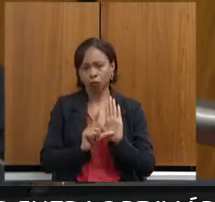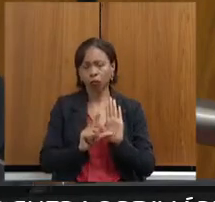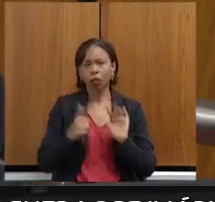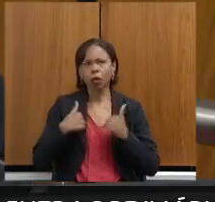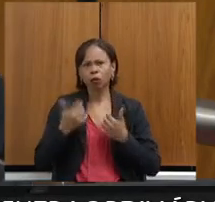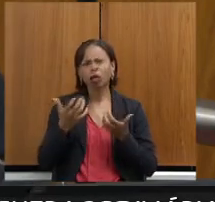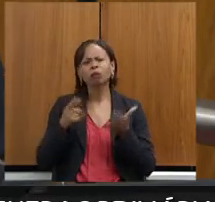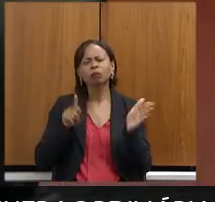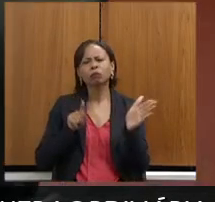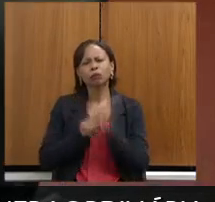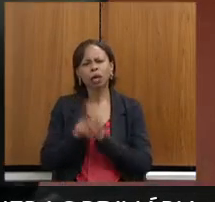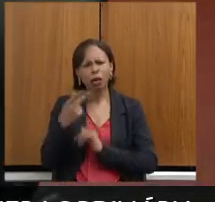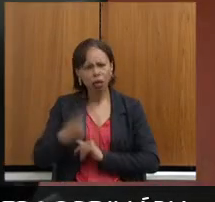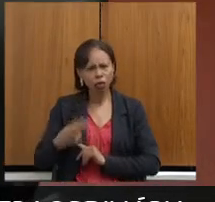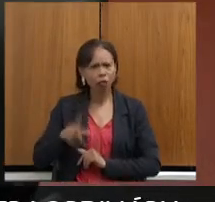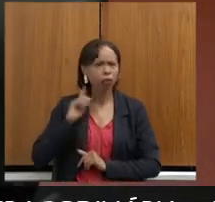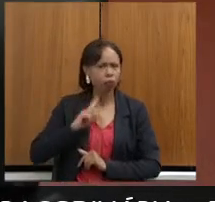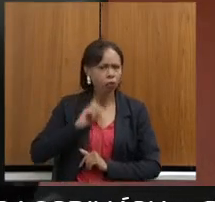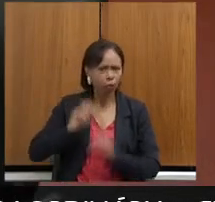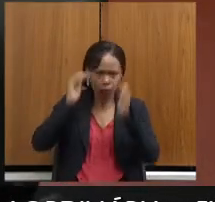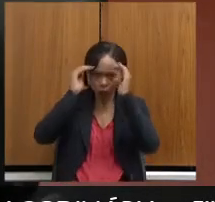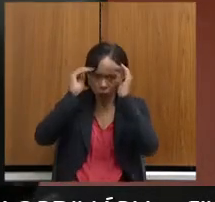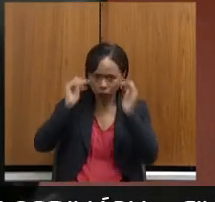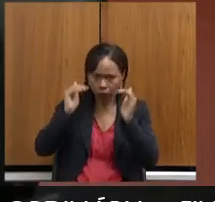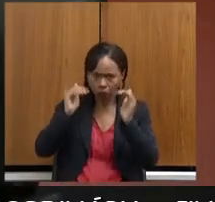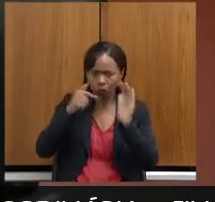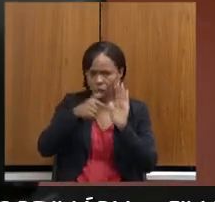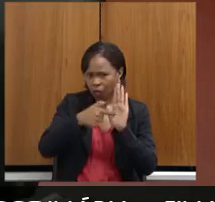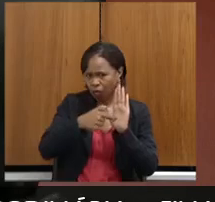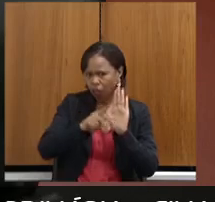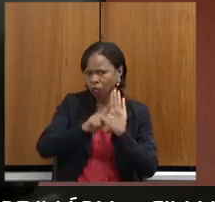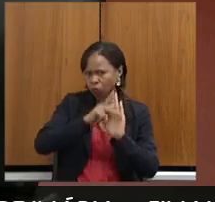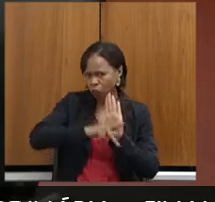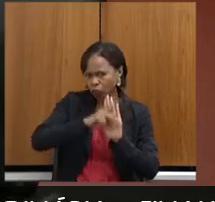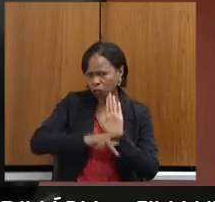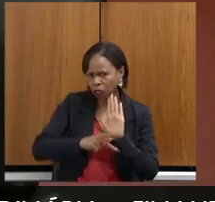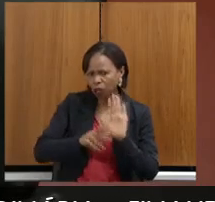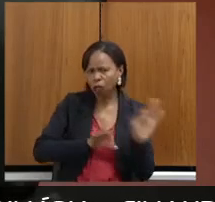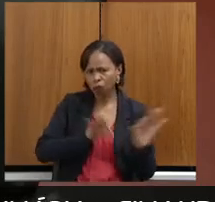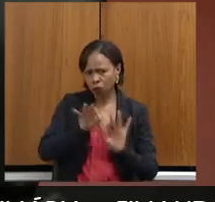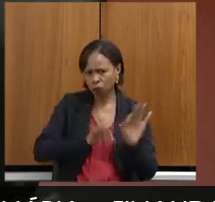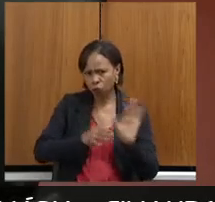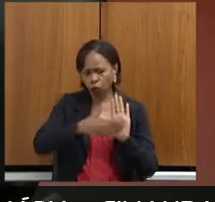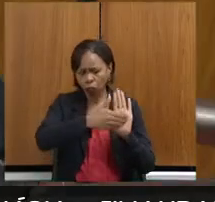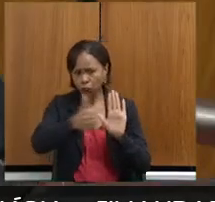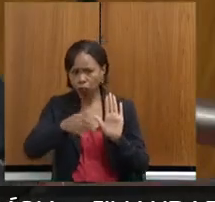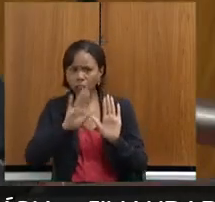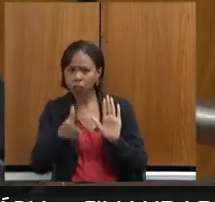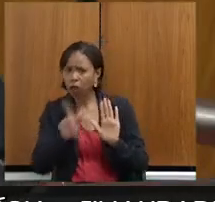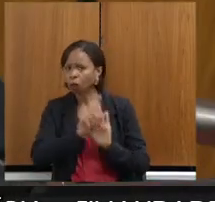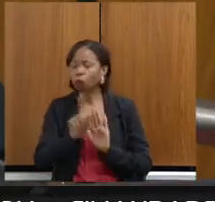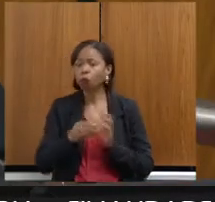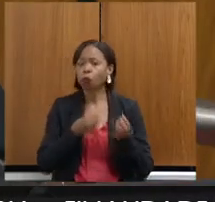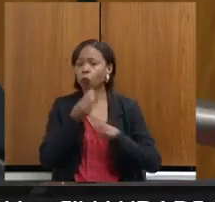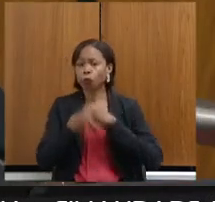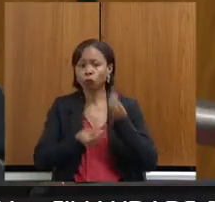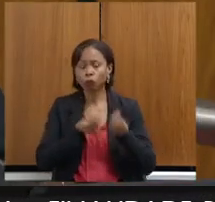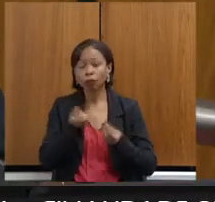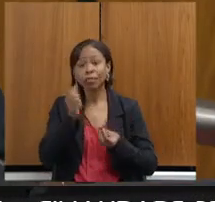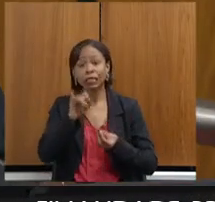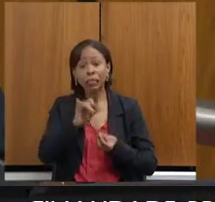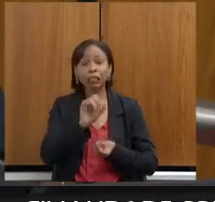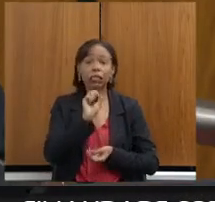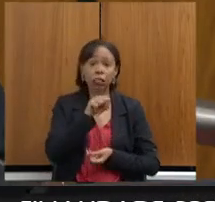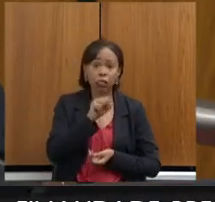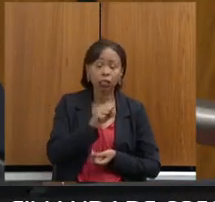Minas Gerais acatou essa recomendação se existe esse planejamento se nós já estamos caminhando nesse sentido se